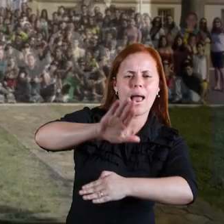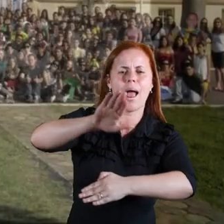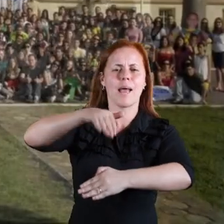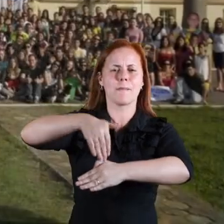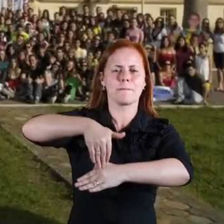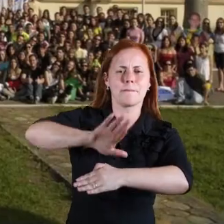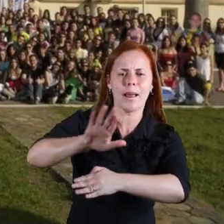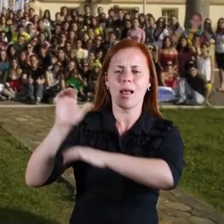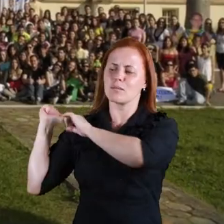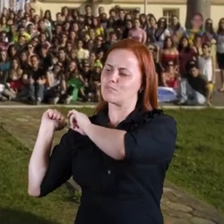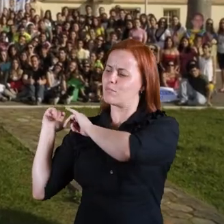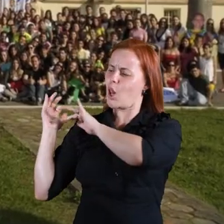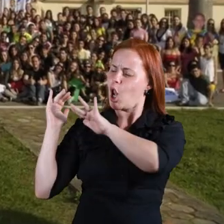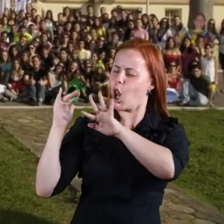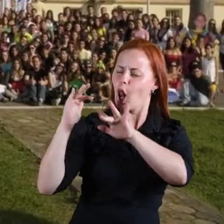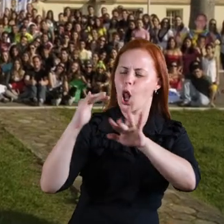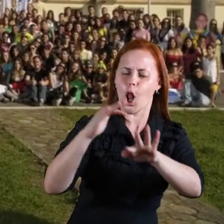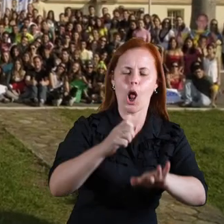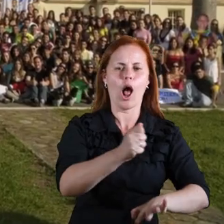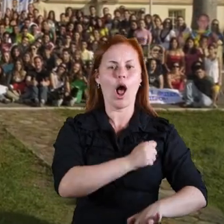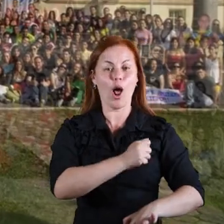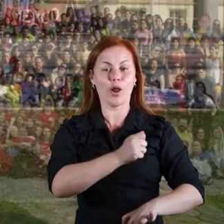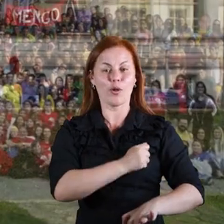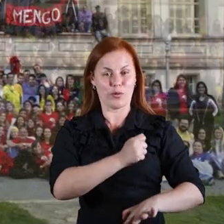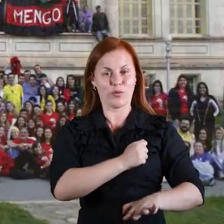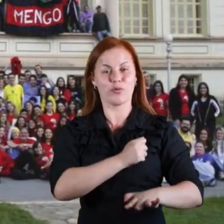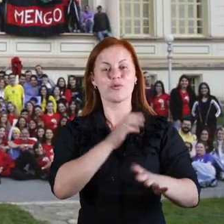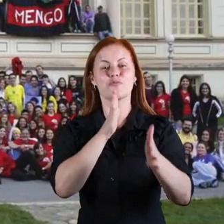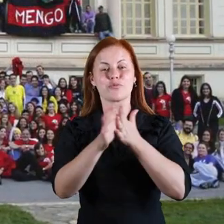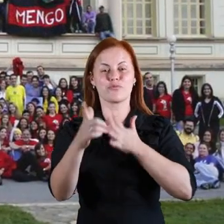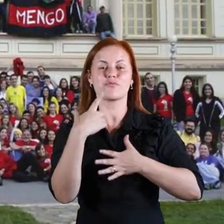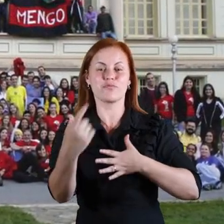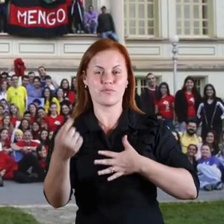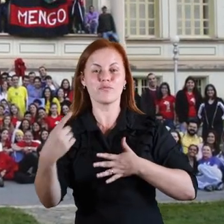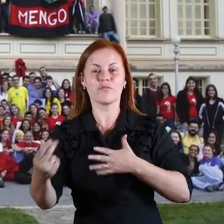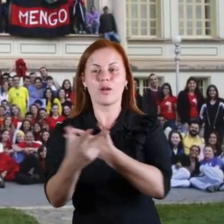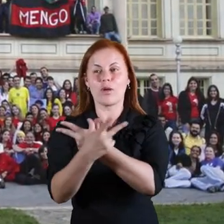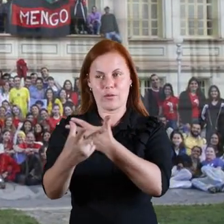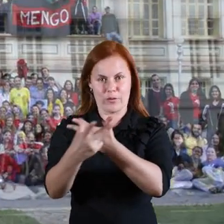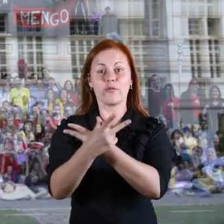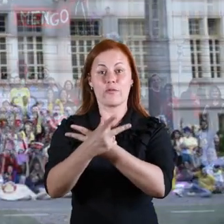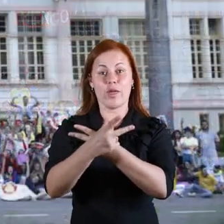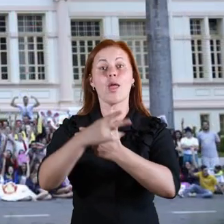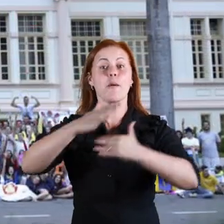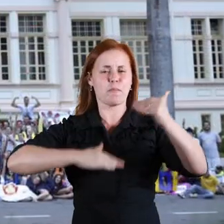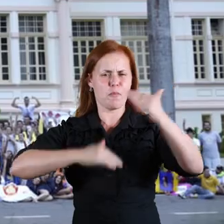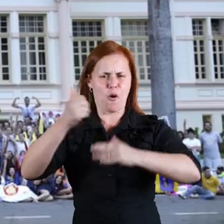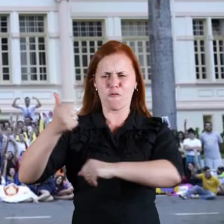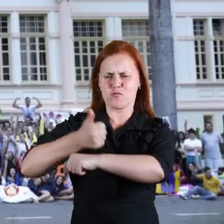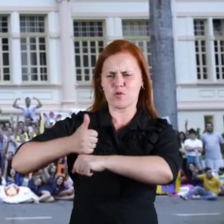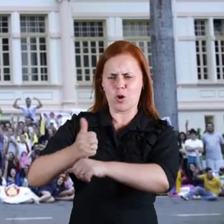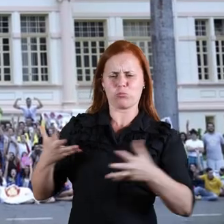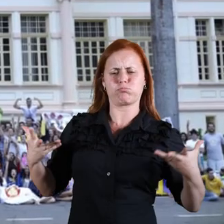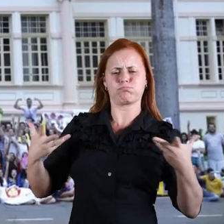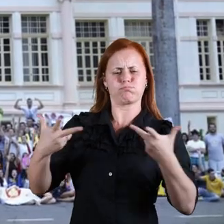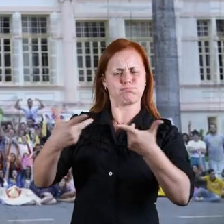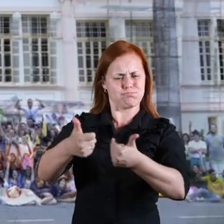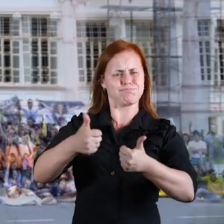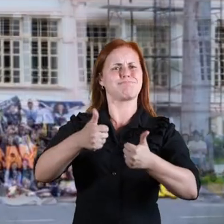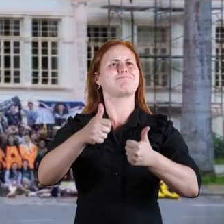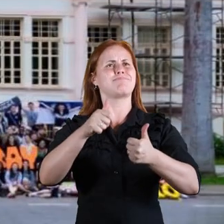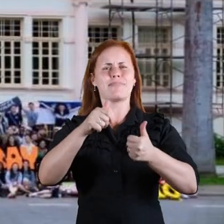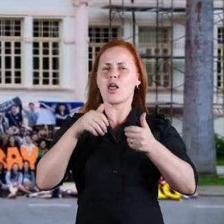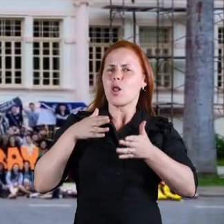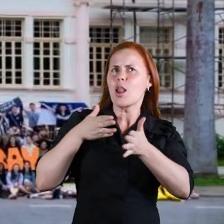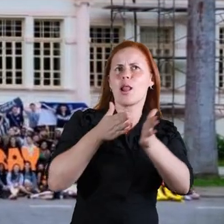estudantes chegaram e deixaram a UFV, tornando-se profissionais de excelência, levando para tantas partes